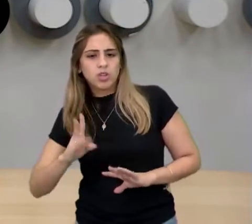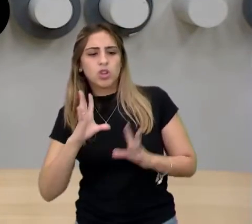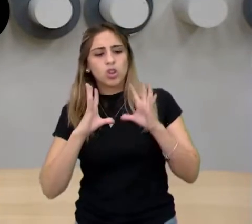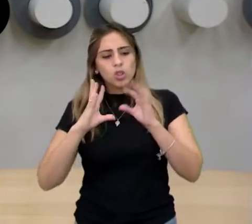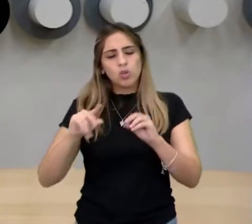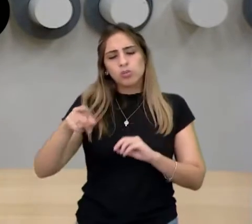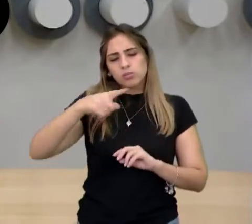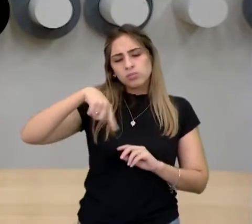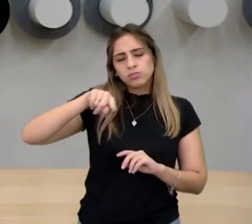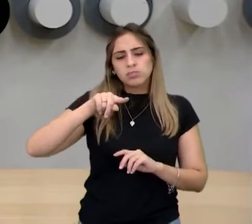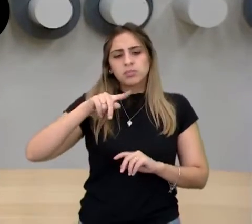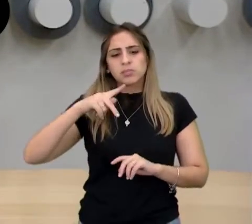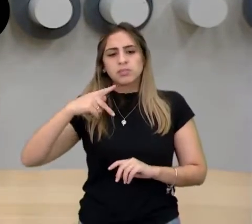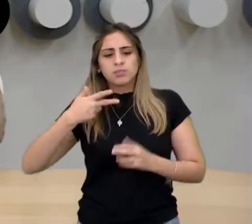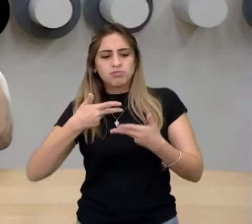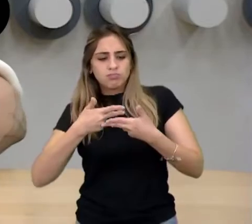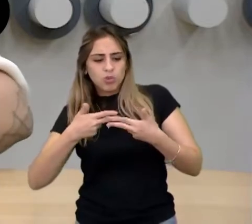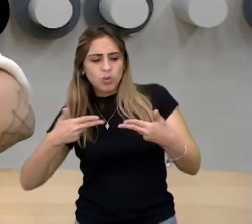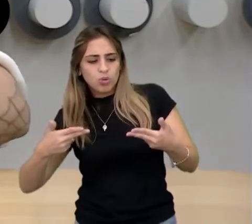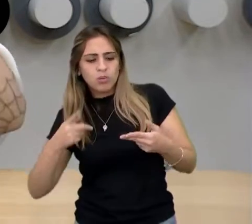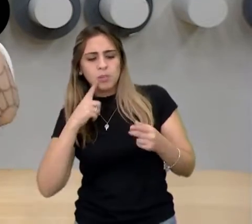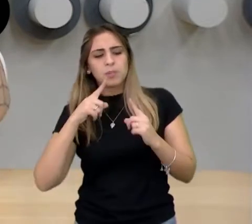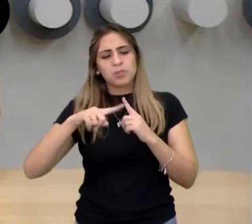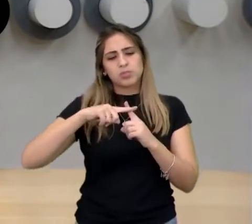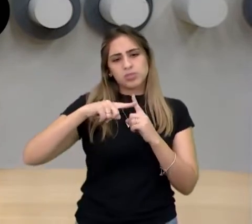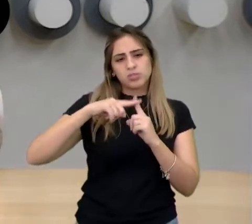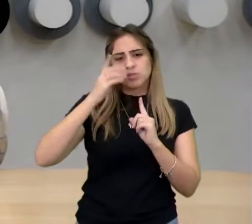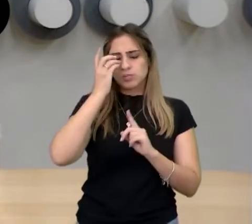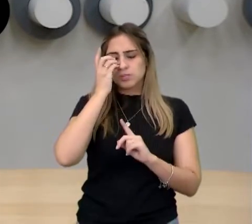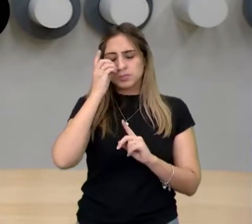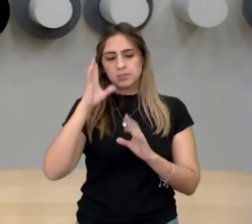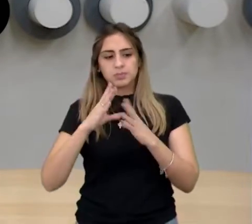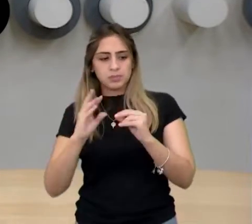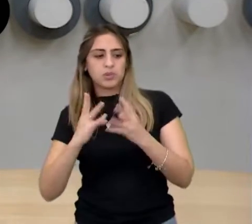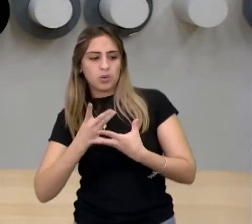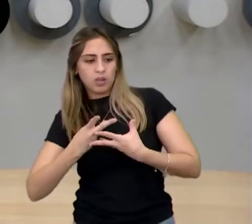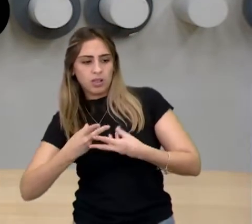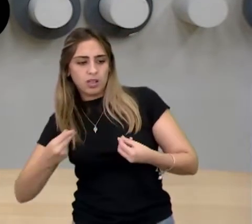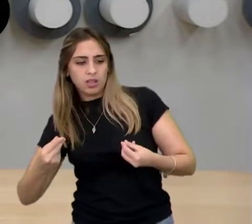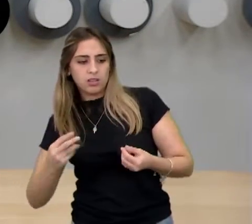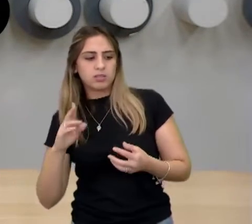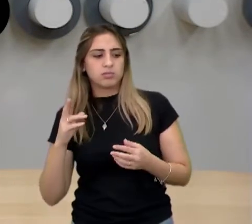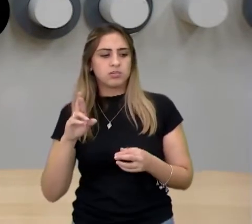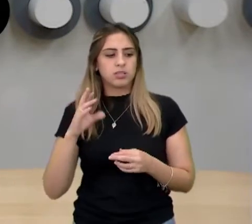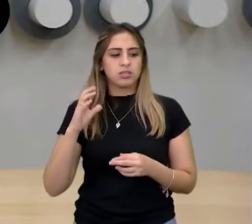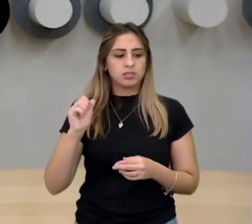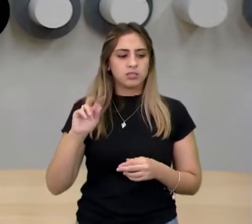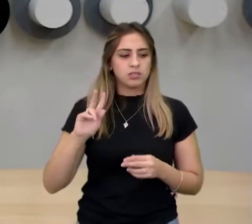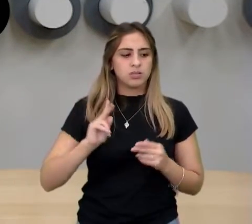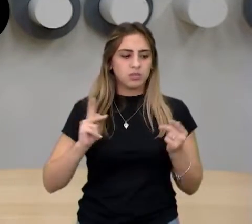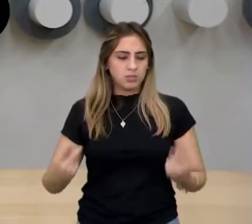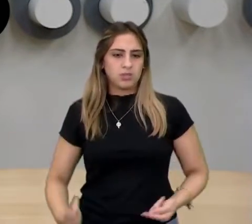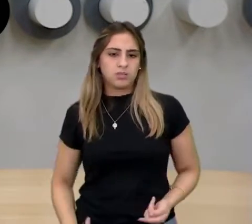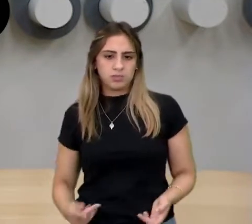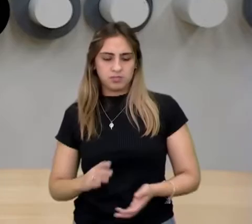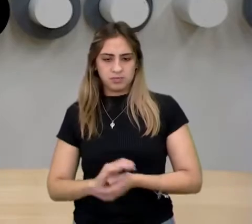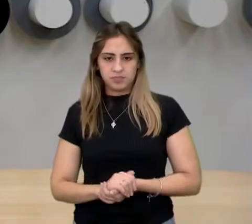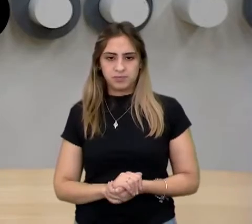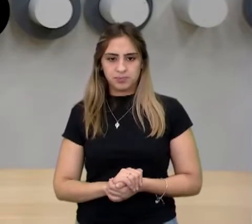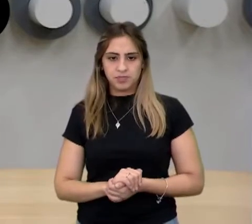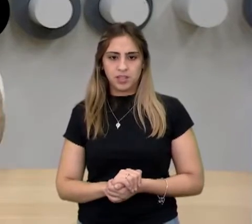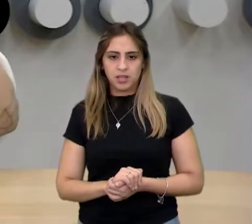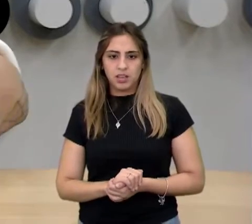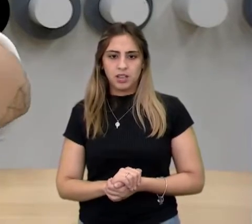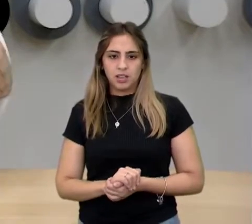os predicativos positivos, todas as qualidades que a raça humana, a espécie humana possui,